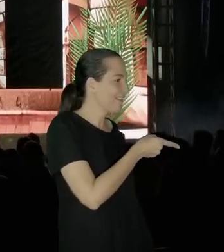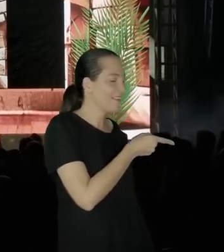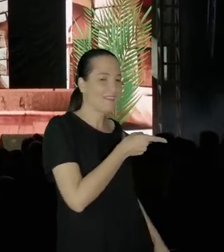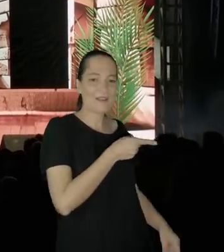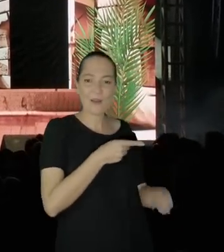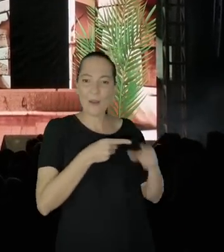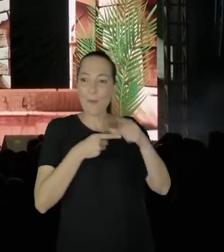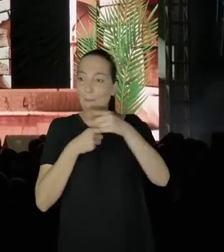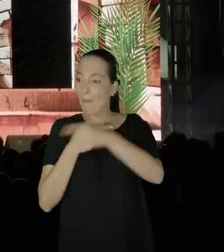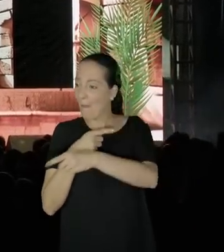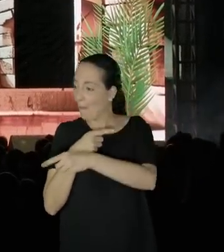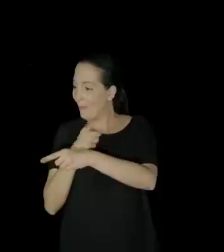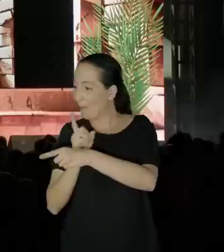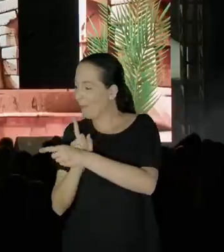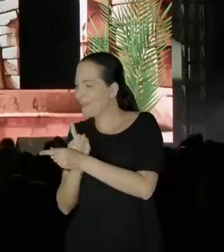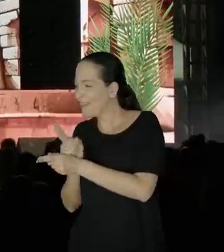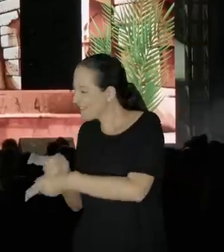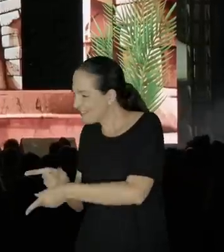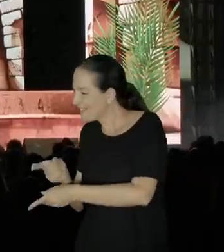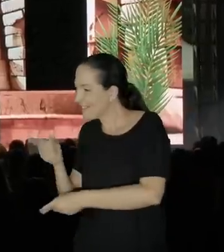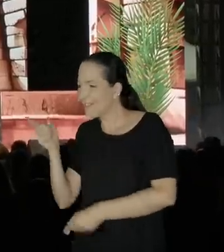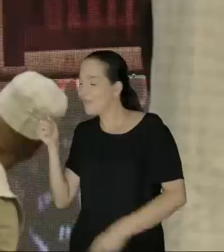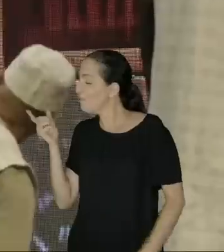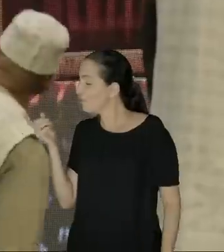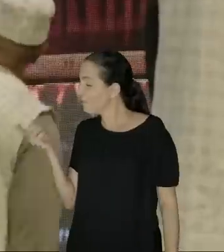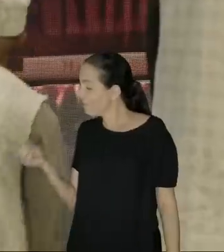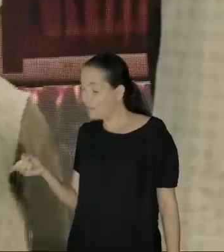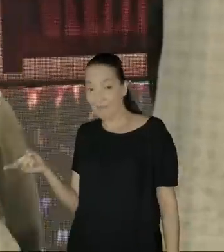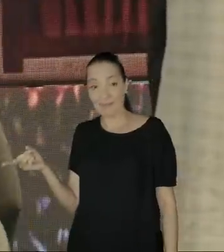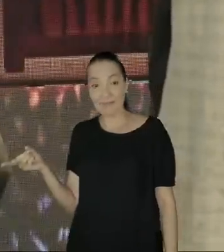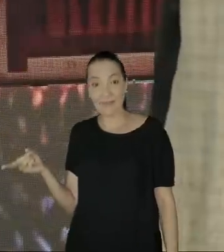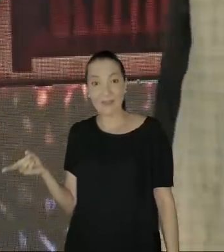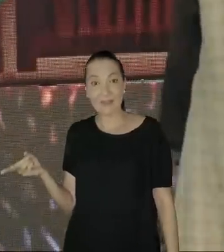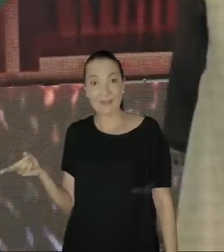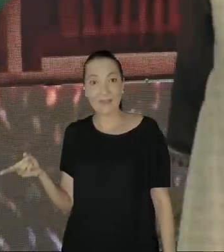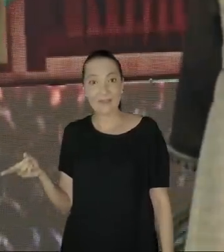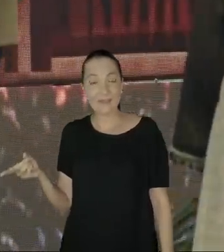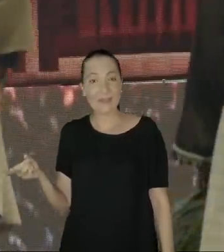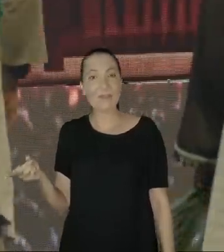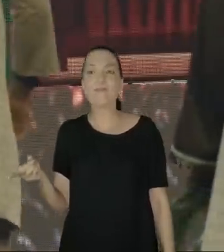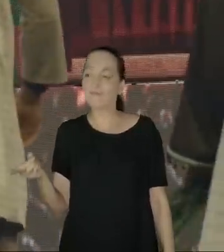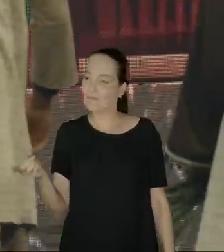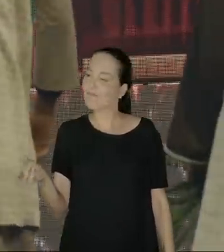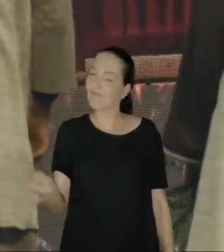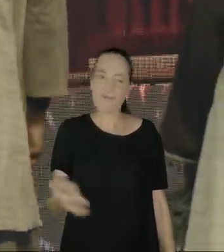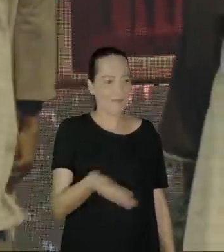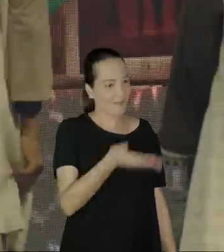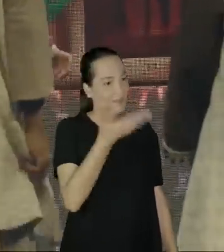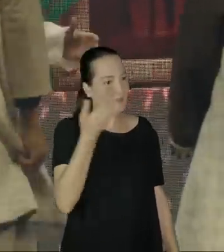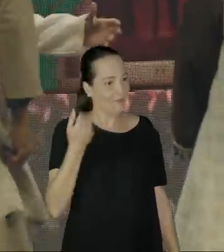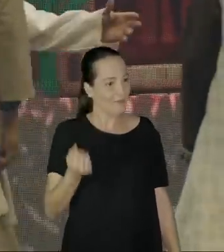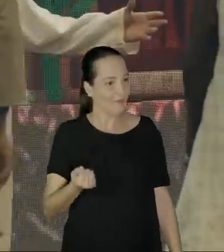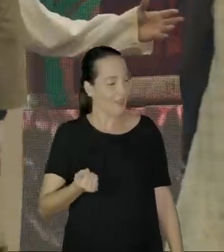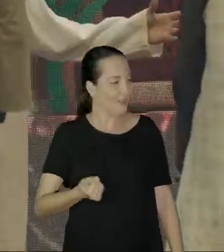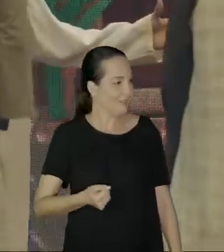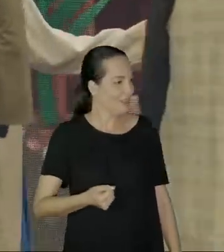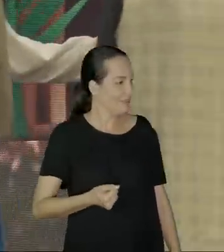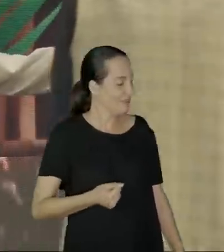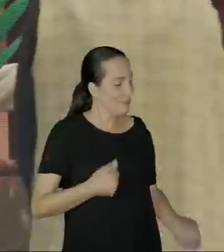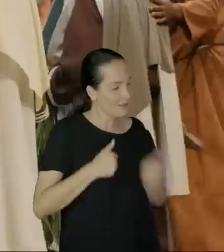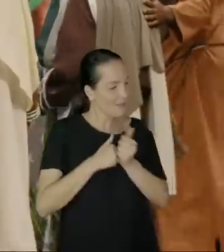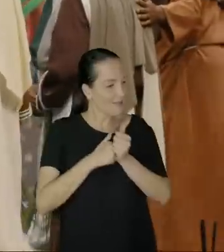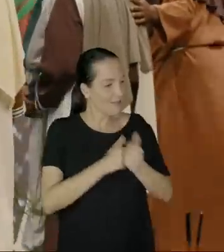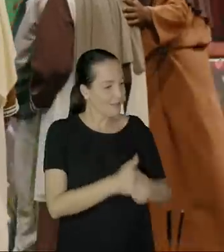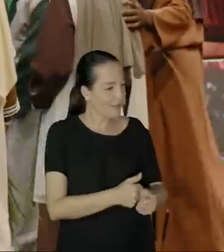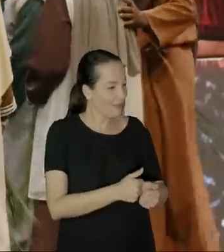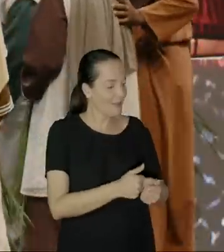Mateus, Tiago, filho de Alfeu, e Simão, o Zelote. Sigam-me,